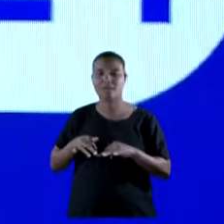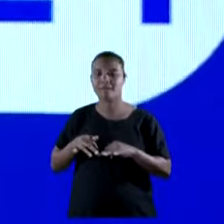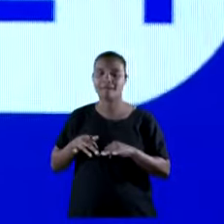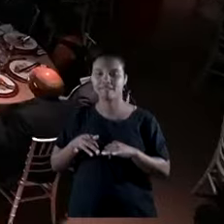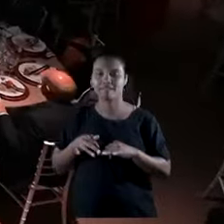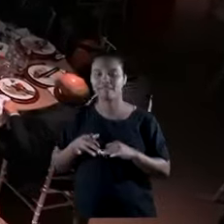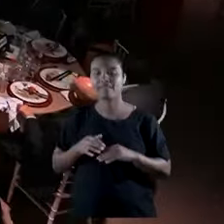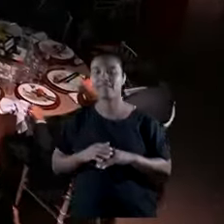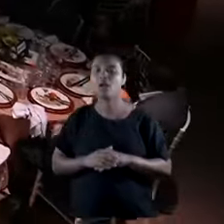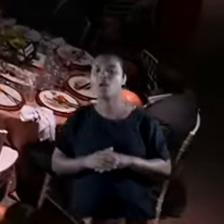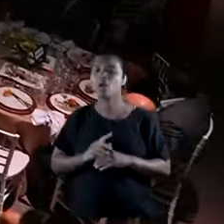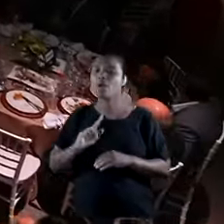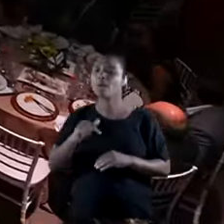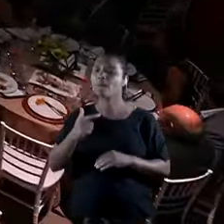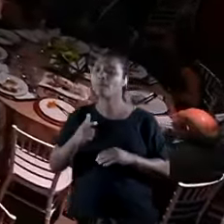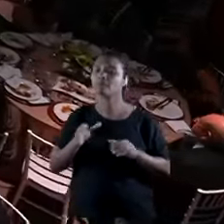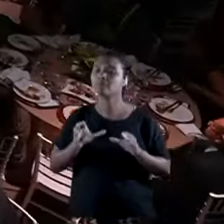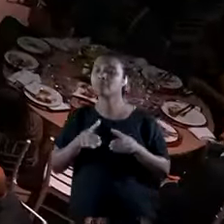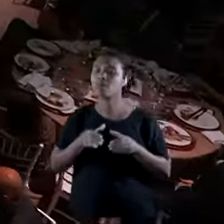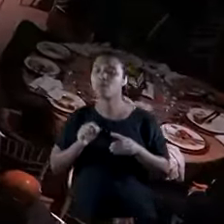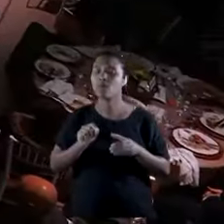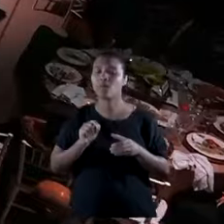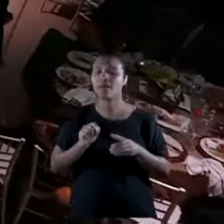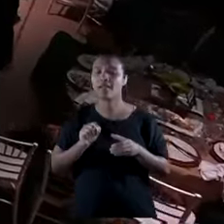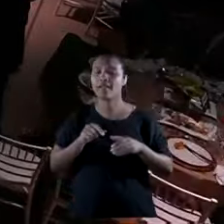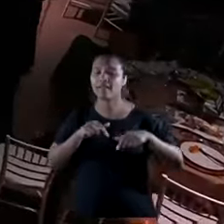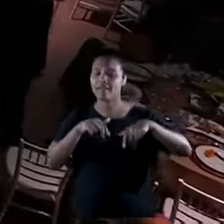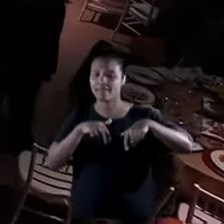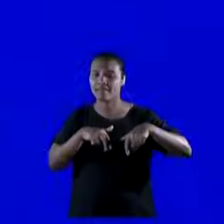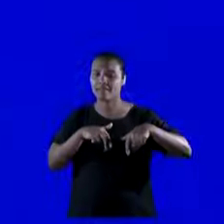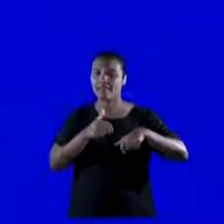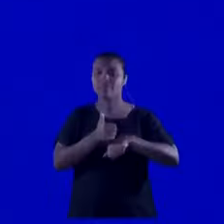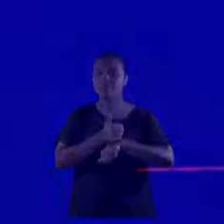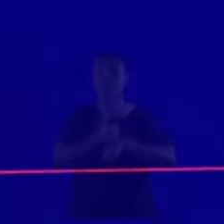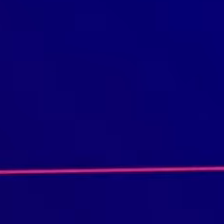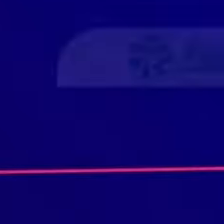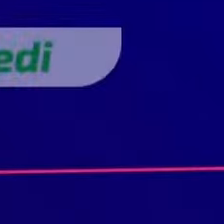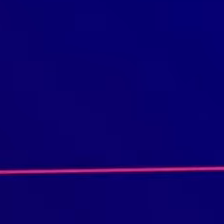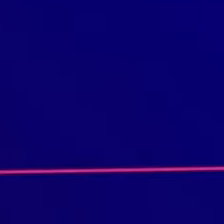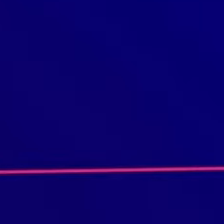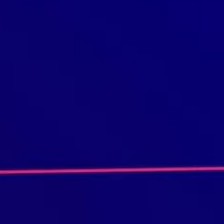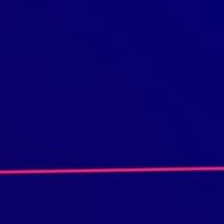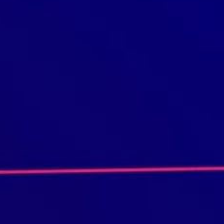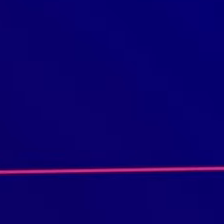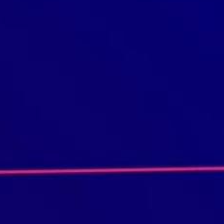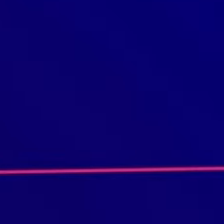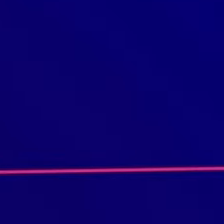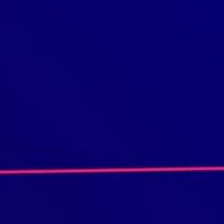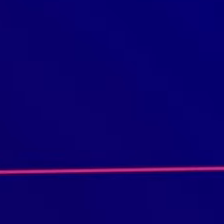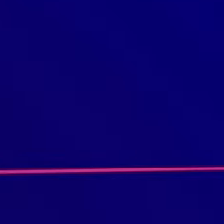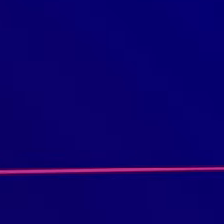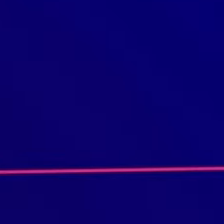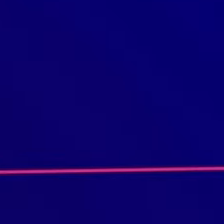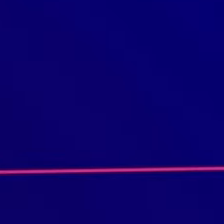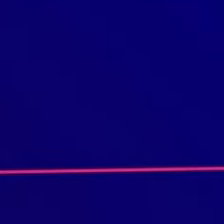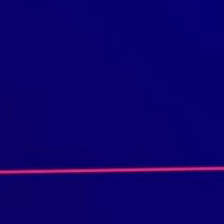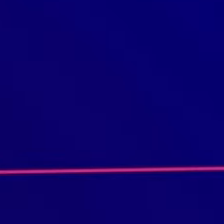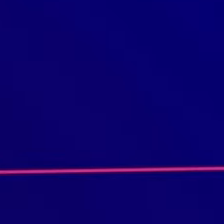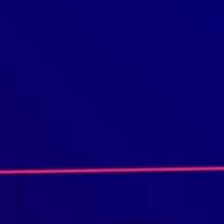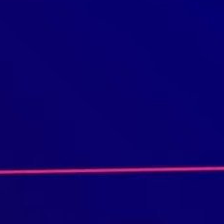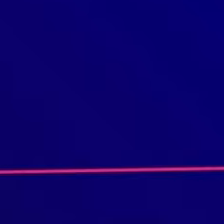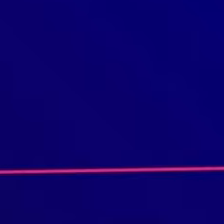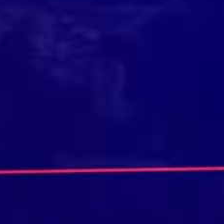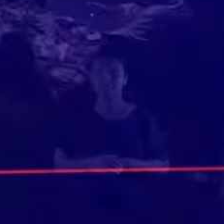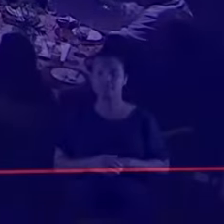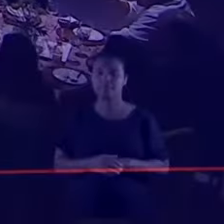próxima categoria é o craque da galera. Essa foi uma votação especial que envolveu os torcedores. E o escolhido pelo povo para